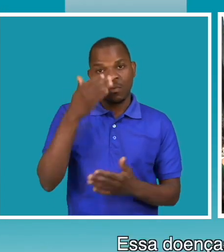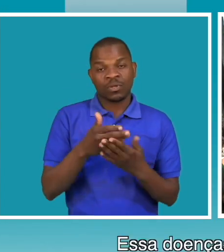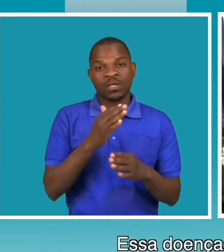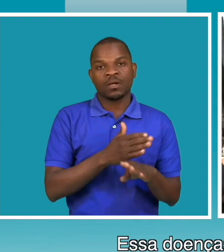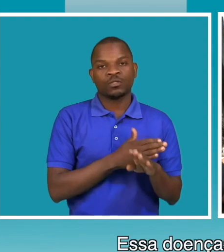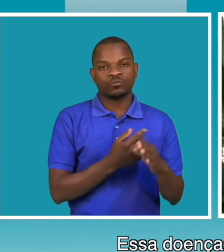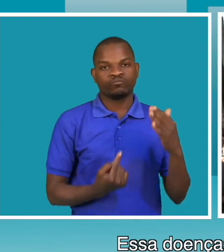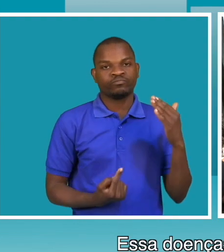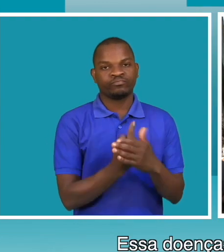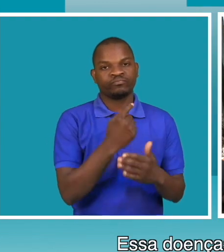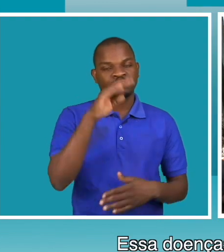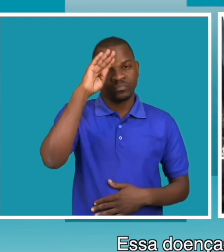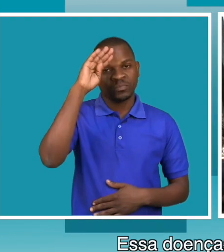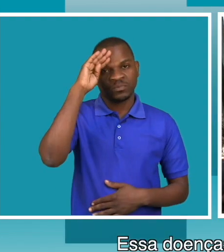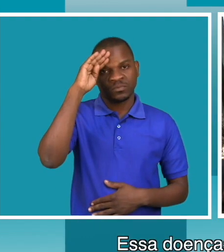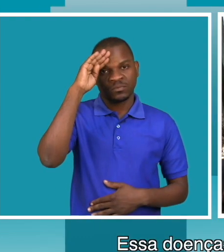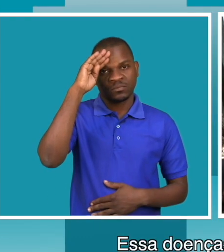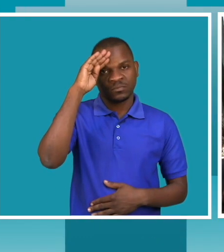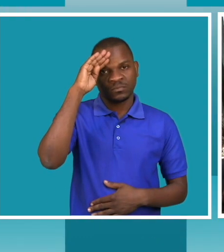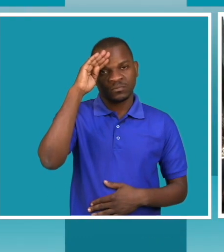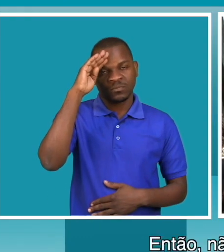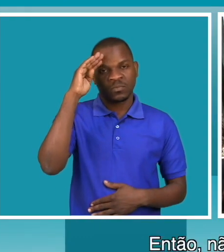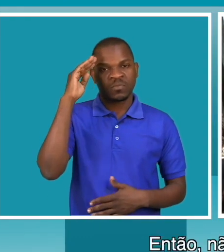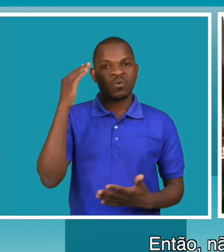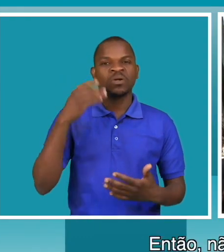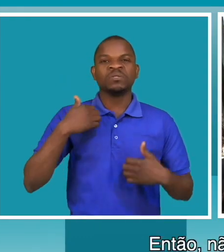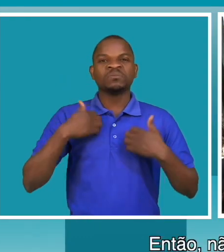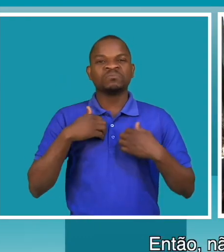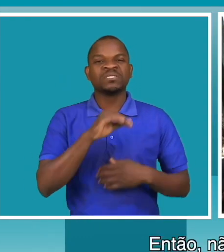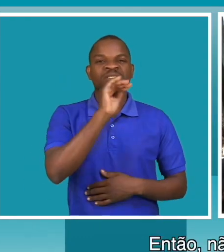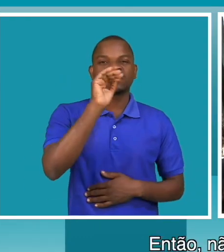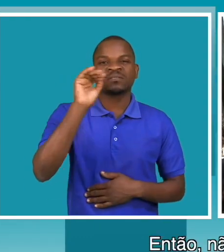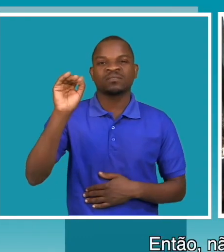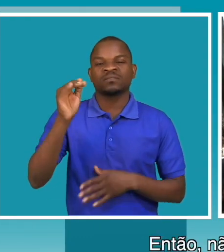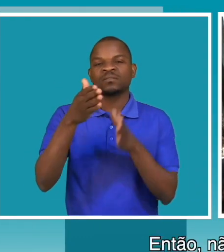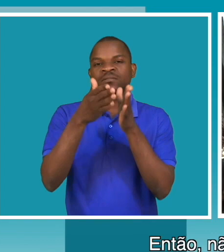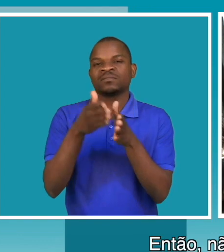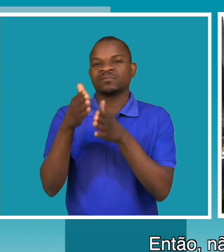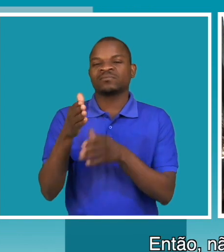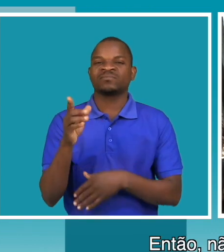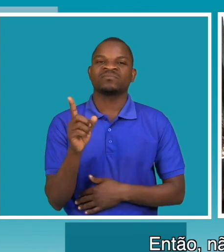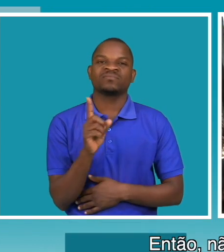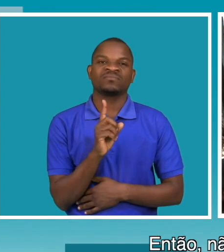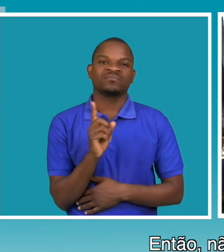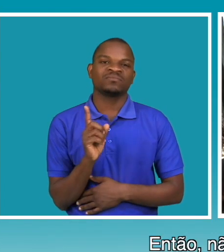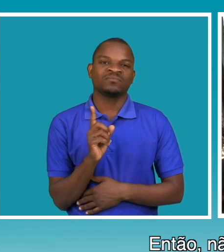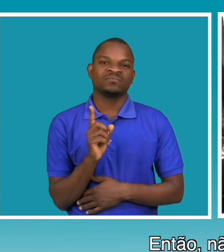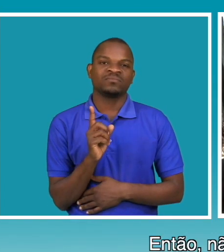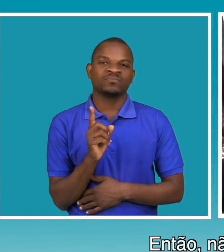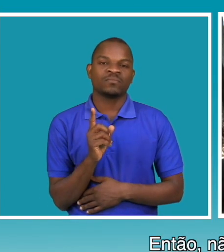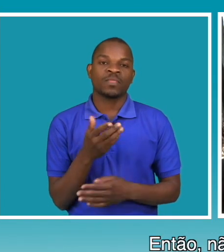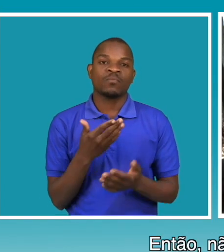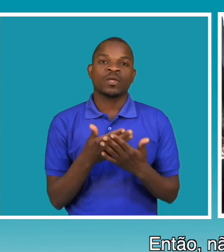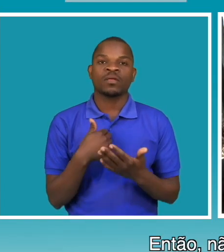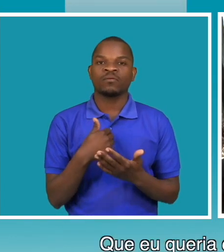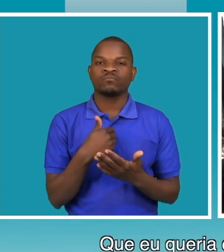Essa doença, quando tem uma parinha, ninguém quer me dizer. Já eu não vou andar preocupada às pessoas. O eu penso é